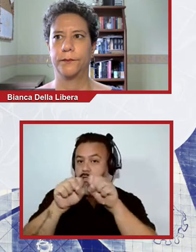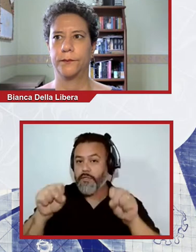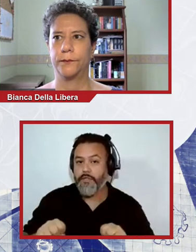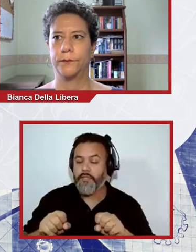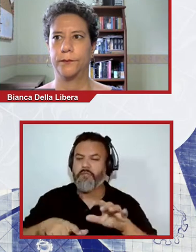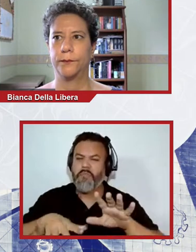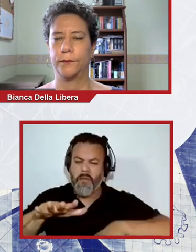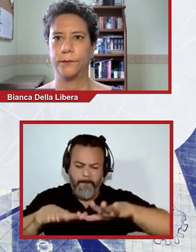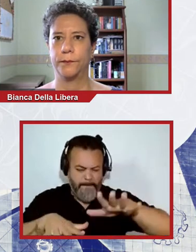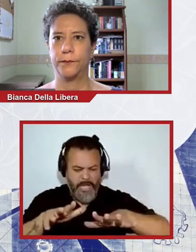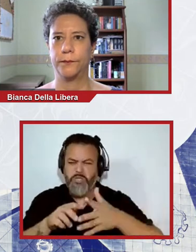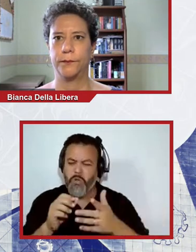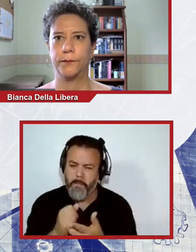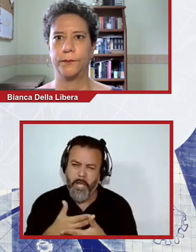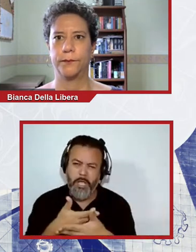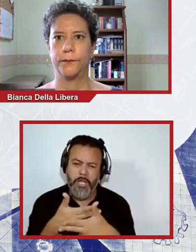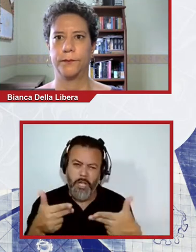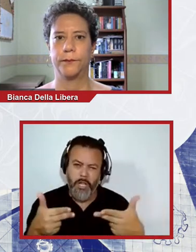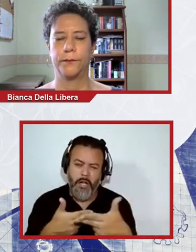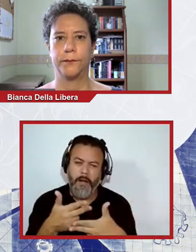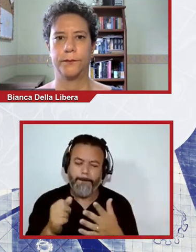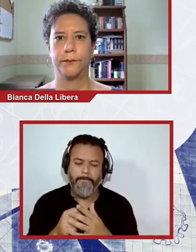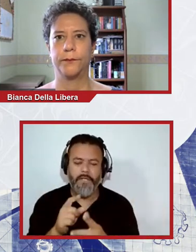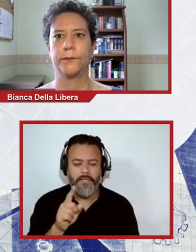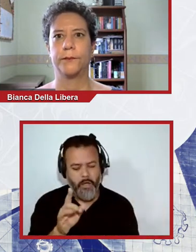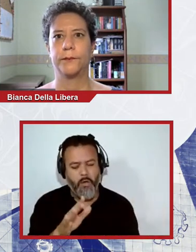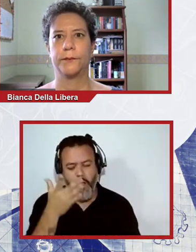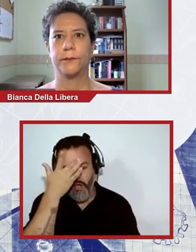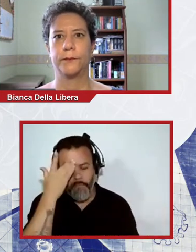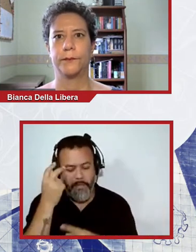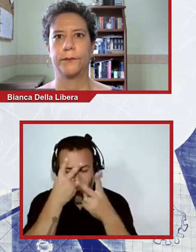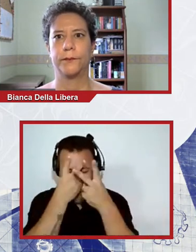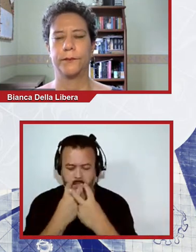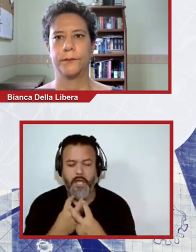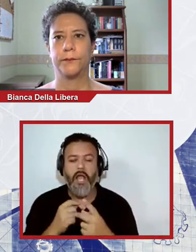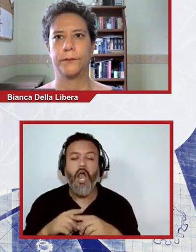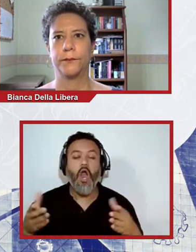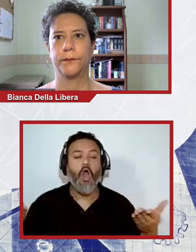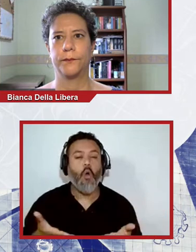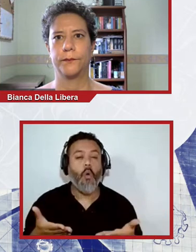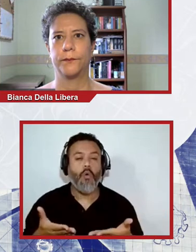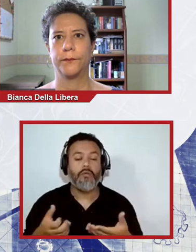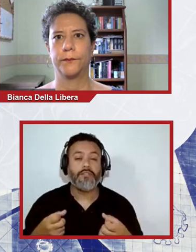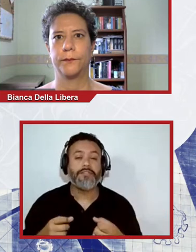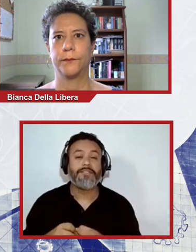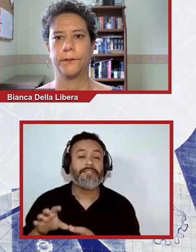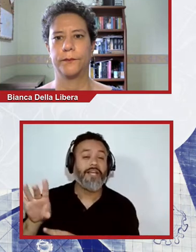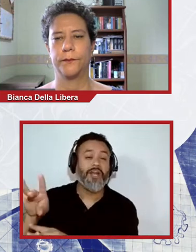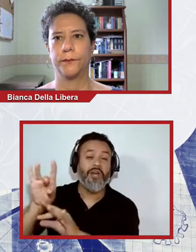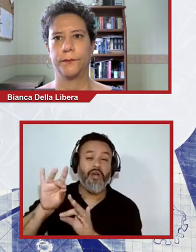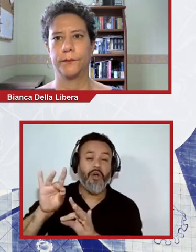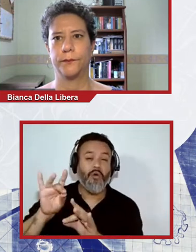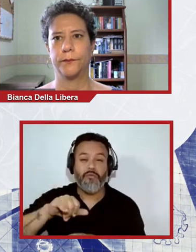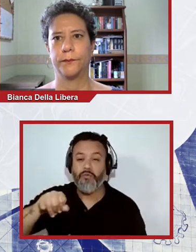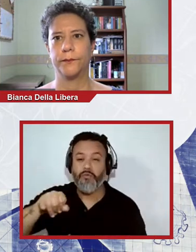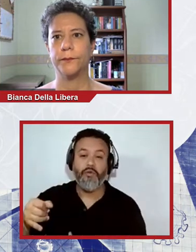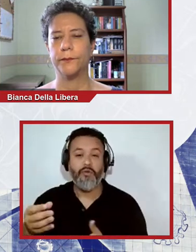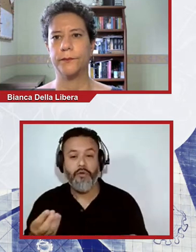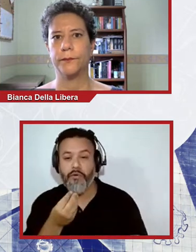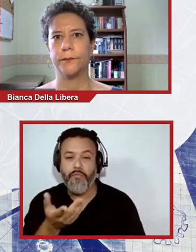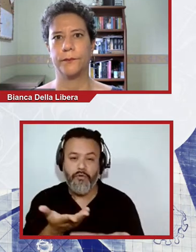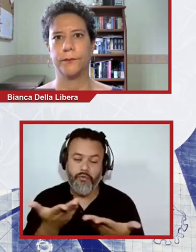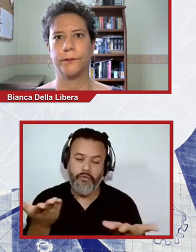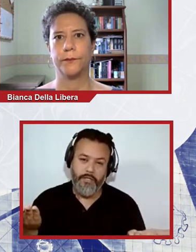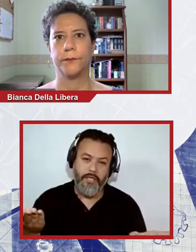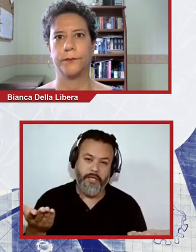Então, eu diria o seguinte, a pessoa cega hoje, ela tem tantas opções, tantas oportunidades, que ela